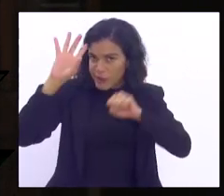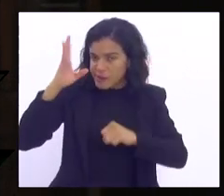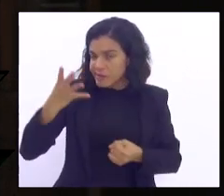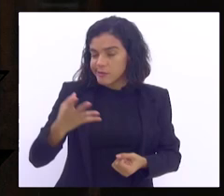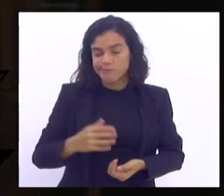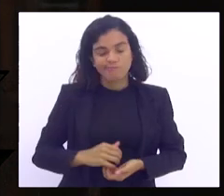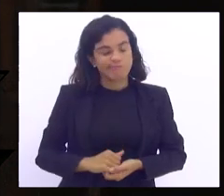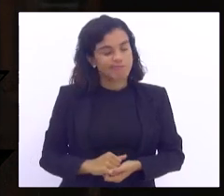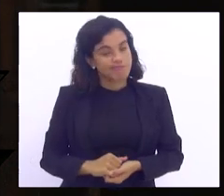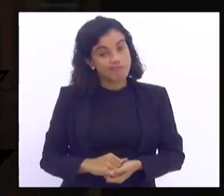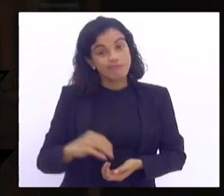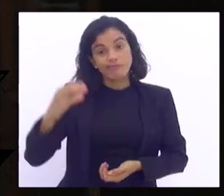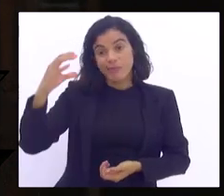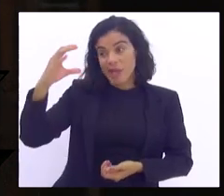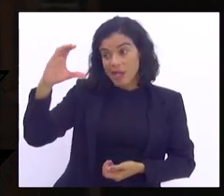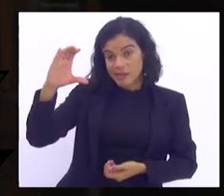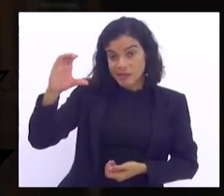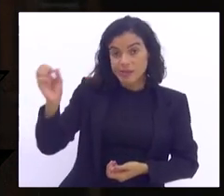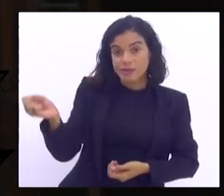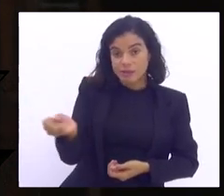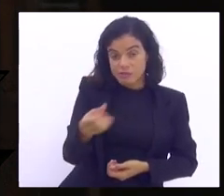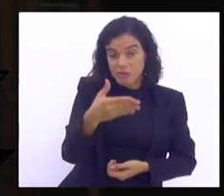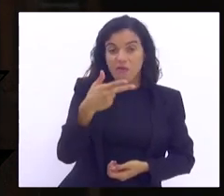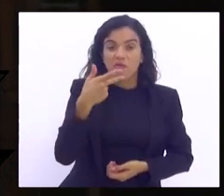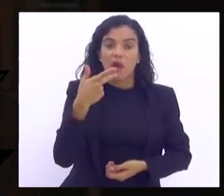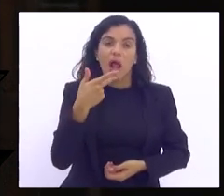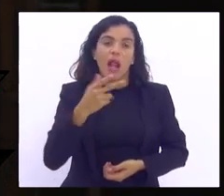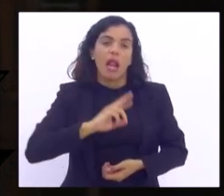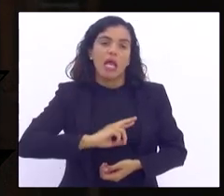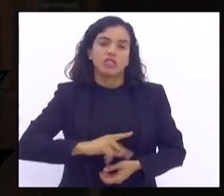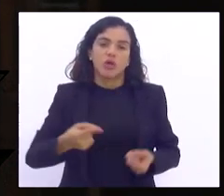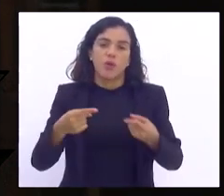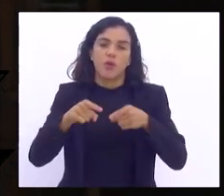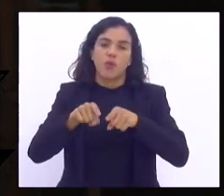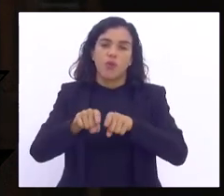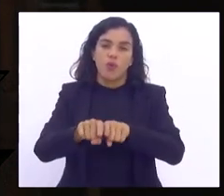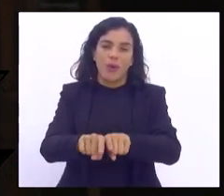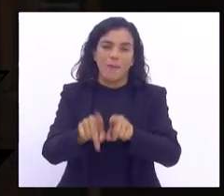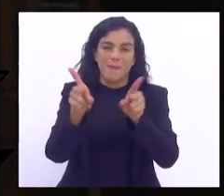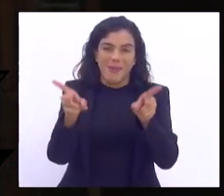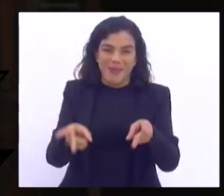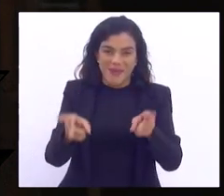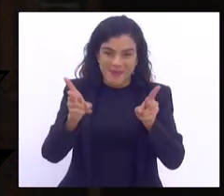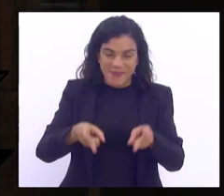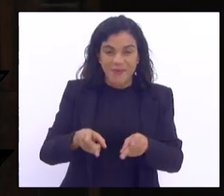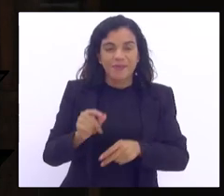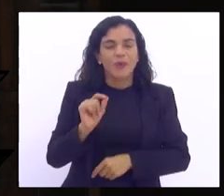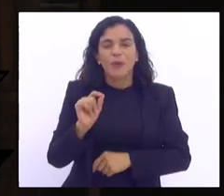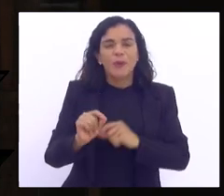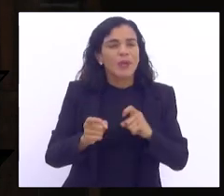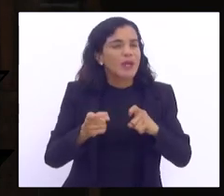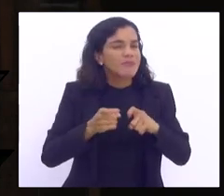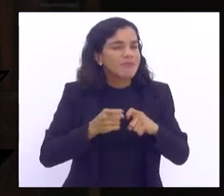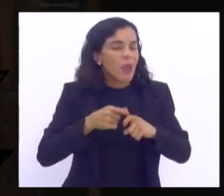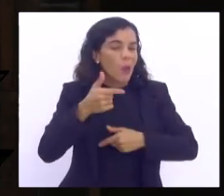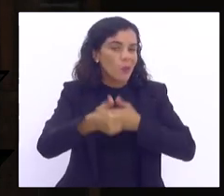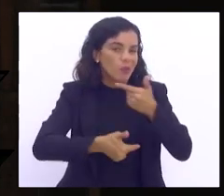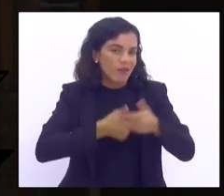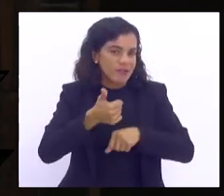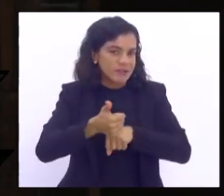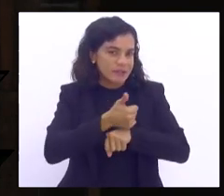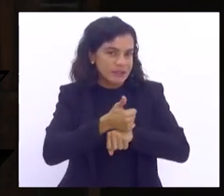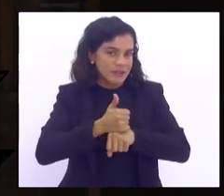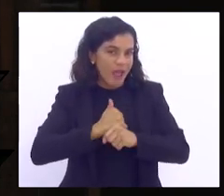Bom, a ciência moderna fala o que a Igreja sempre falou, né? O que é medicina? É um serviço, profissão,